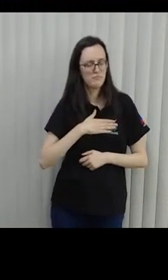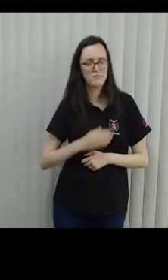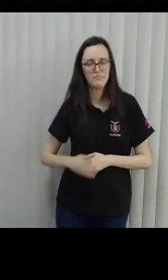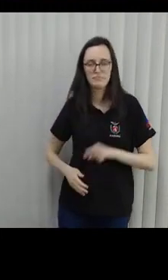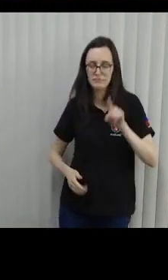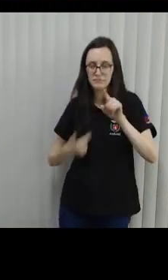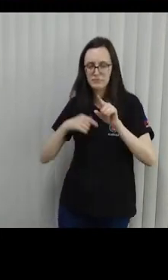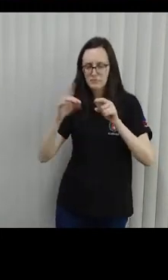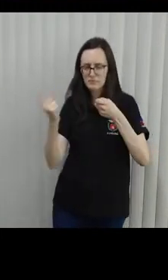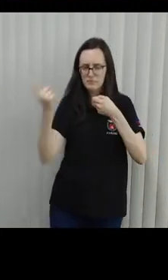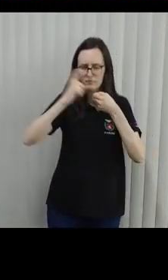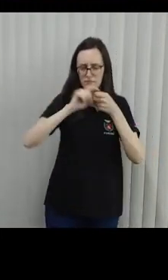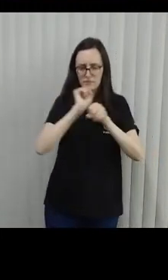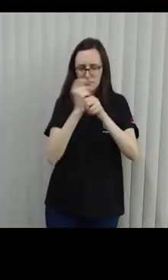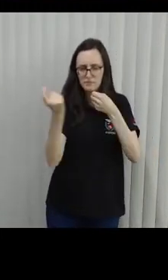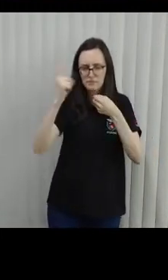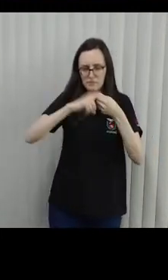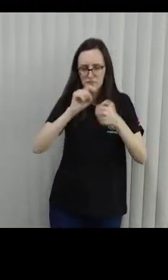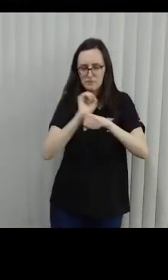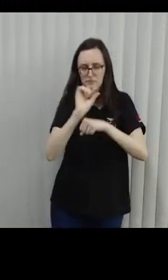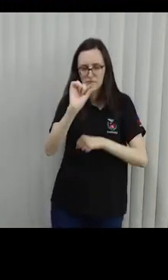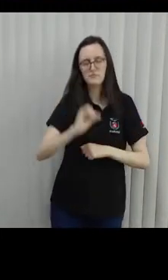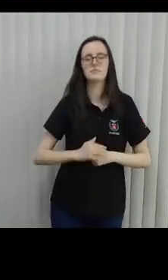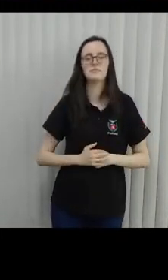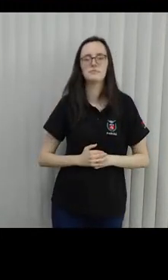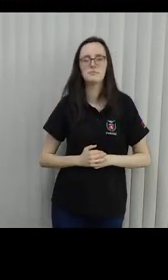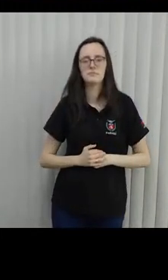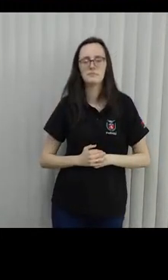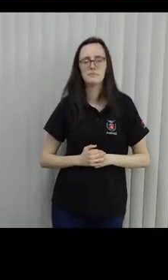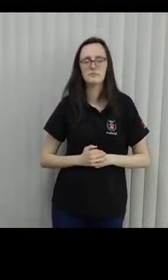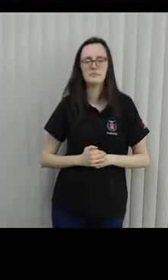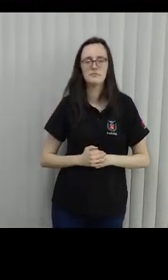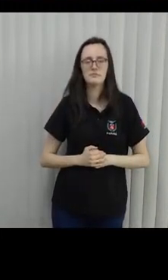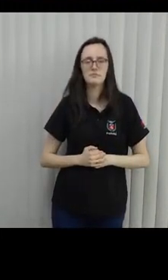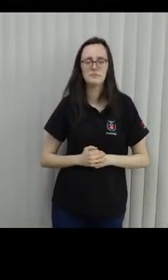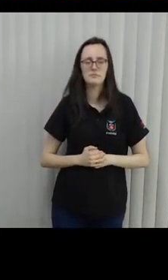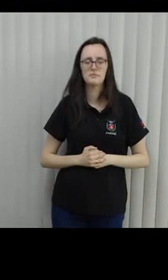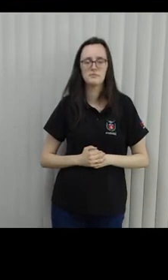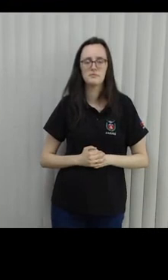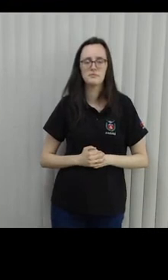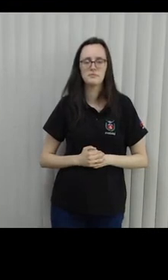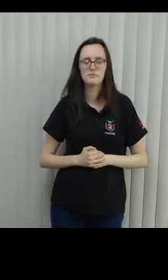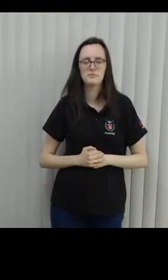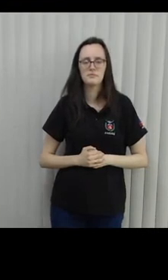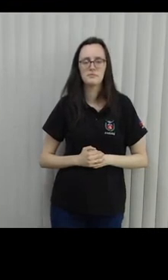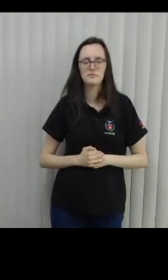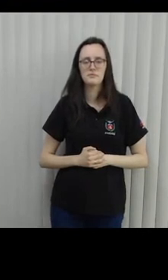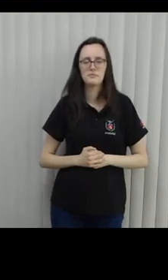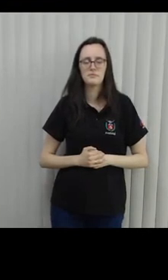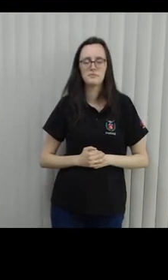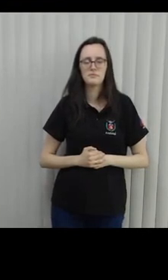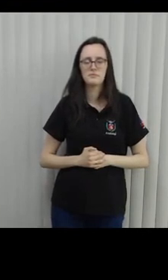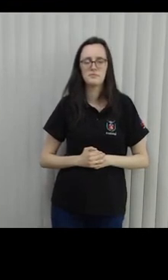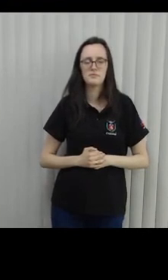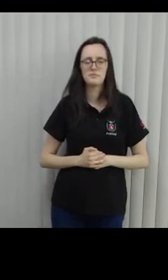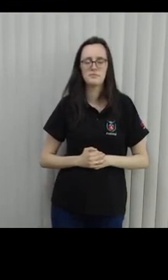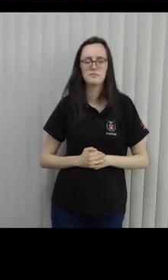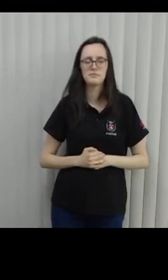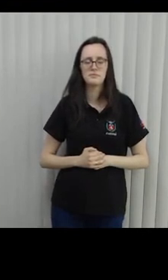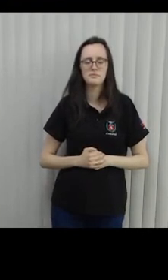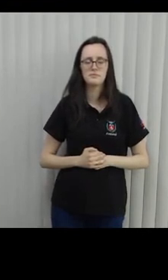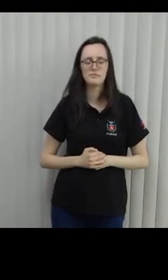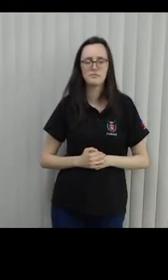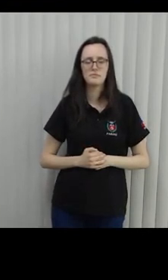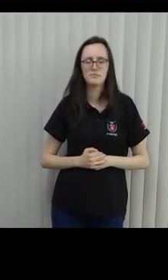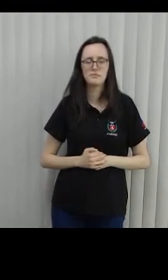Eu só vou voltar esse aqui, ó. Vamos deixar esse contorno mais fácil pra gente conseguir ver. Aqui, ó. Puxei esse aqui pra baixo. E